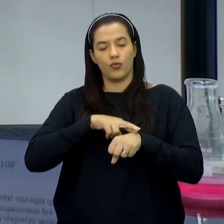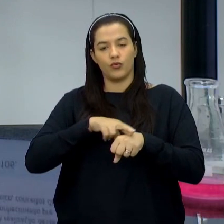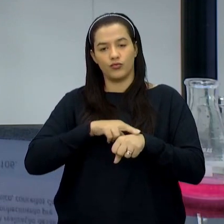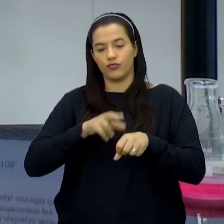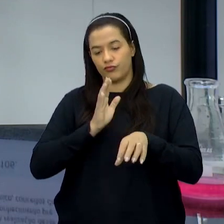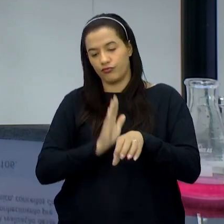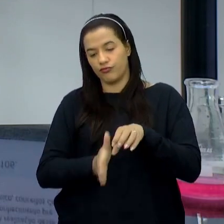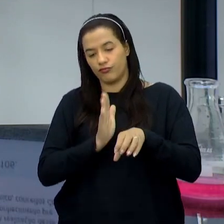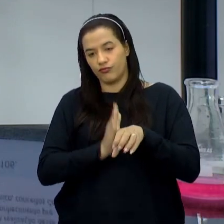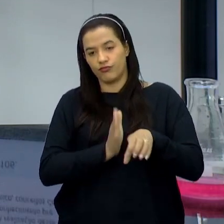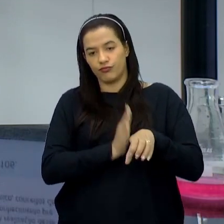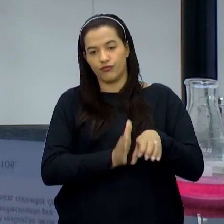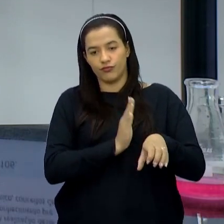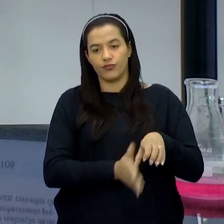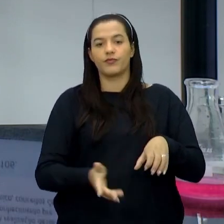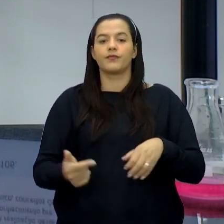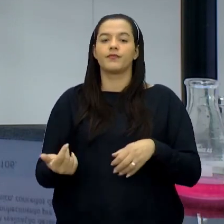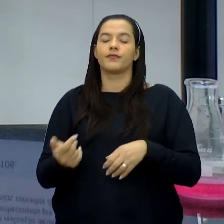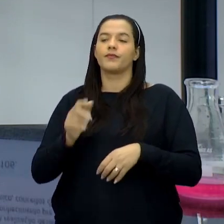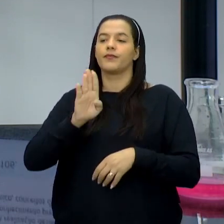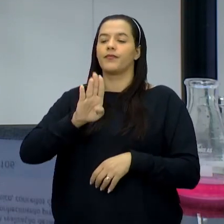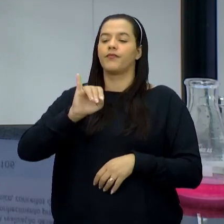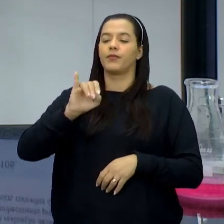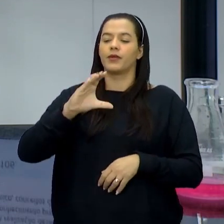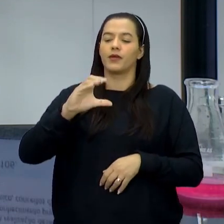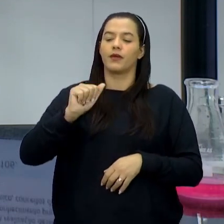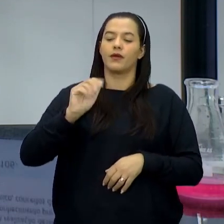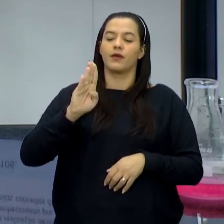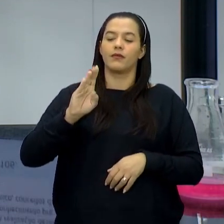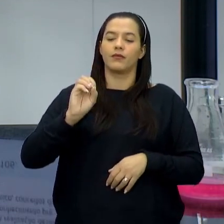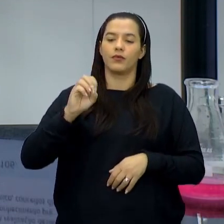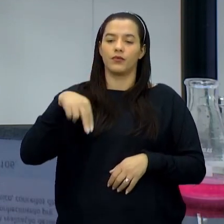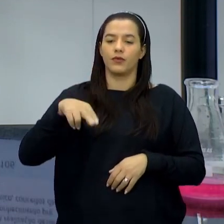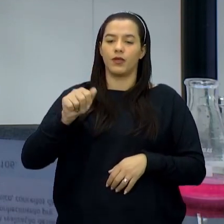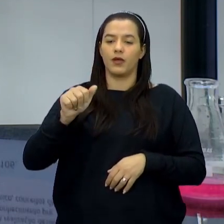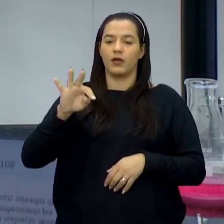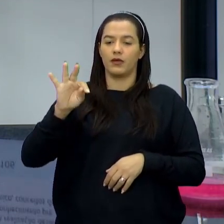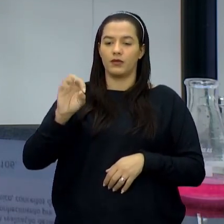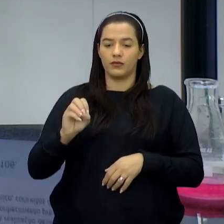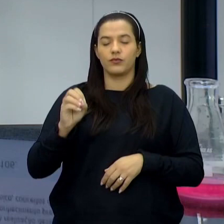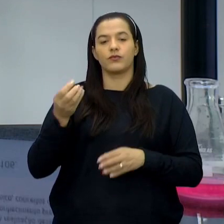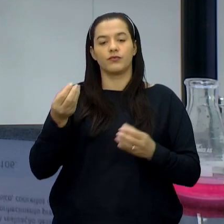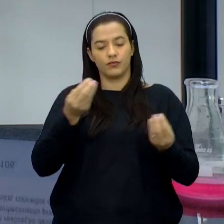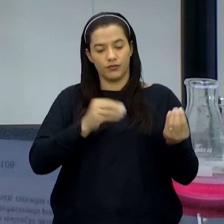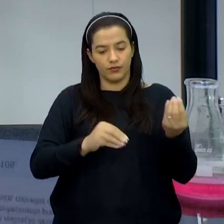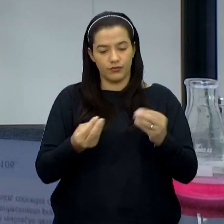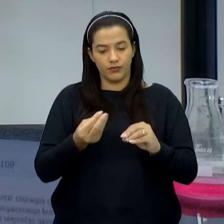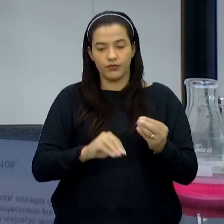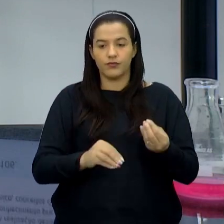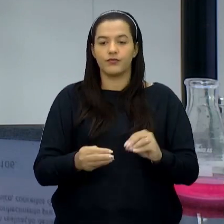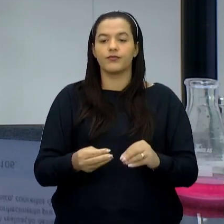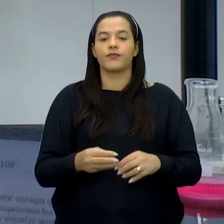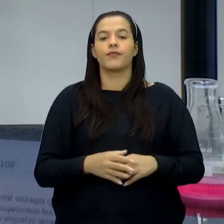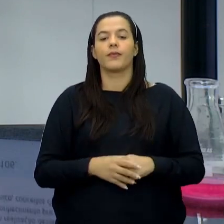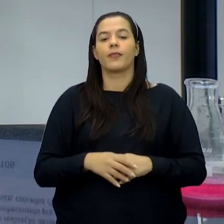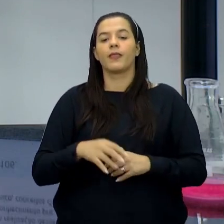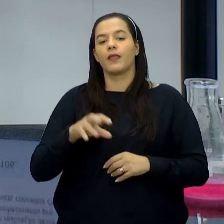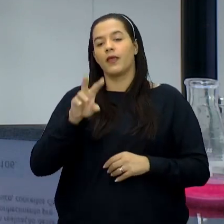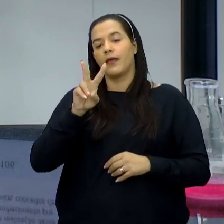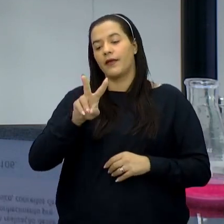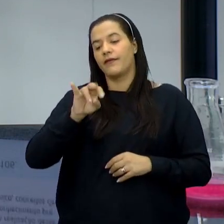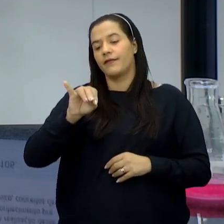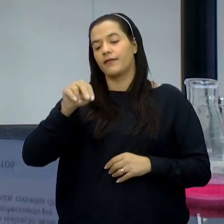vamos colocar aqui, bicarbonato, né, que é uma base, um ácido vinagre, que é o